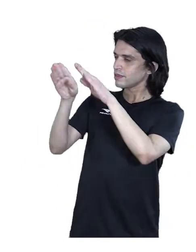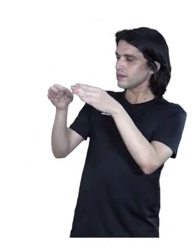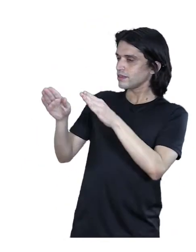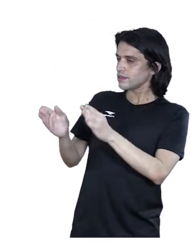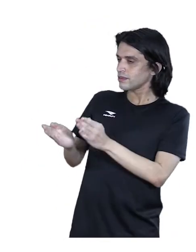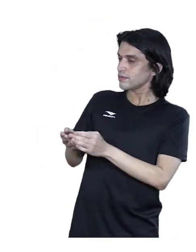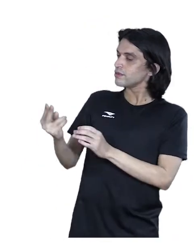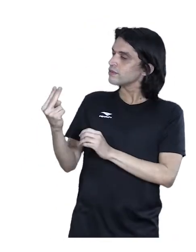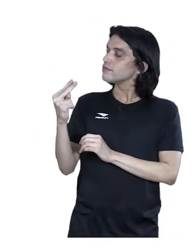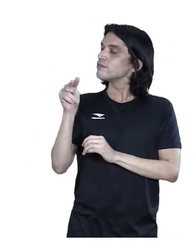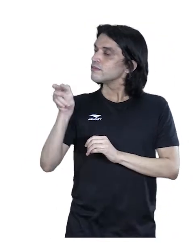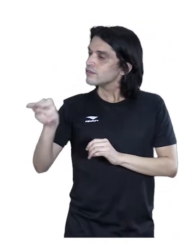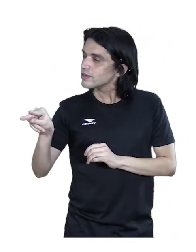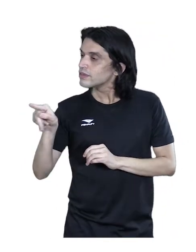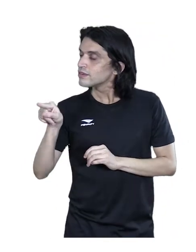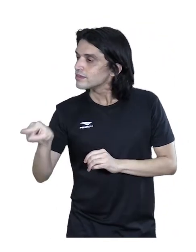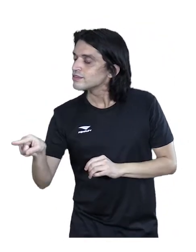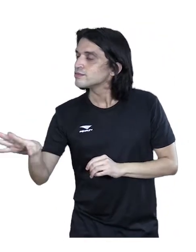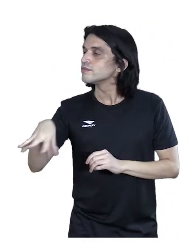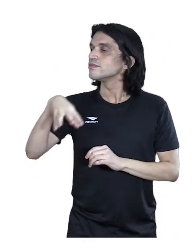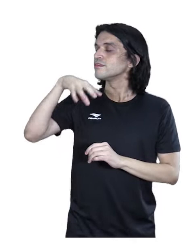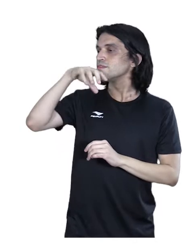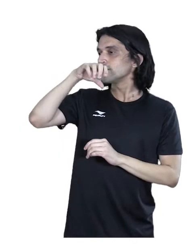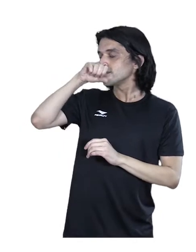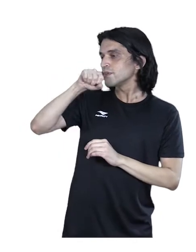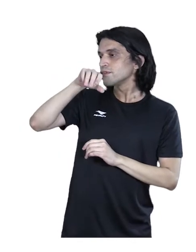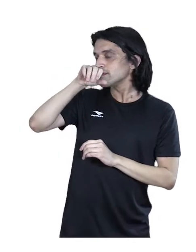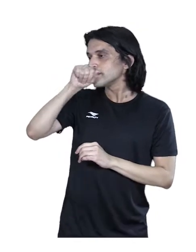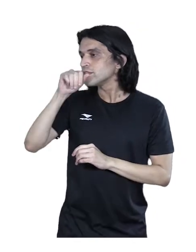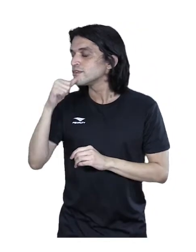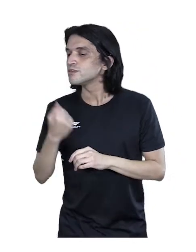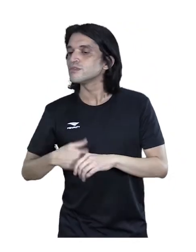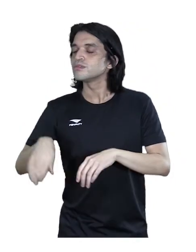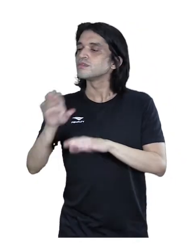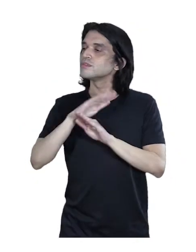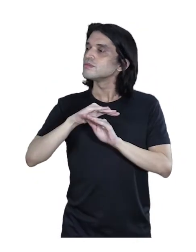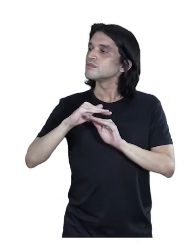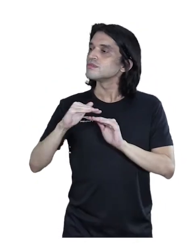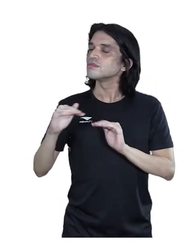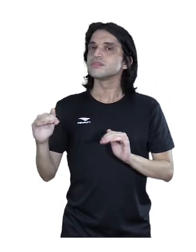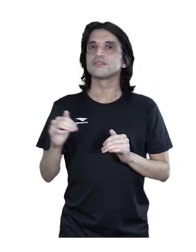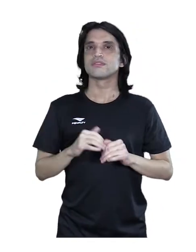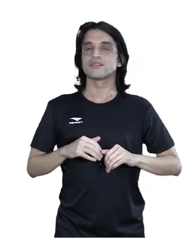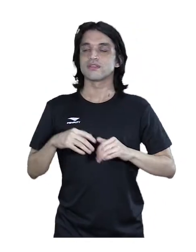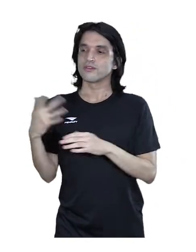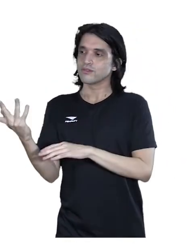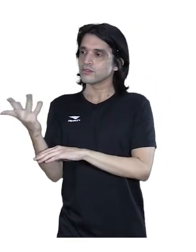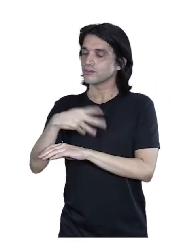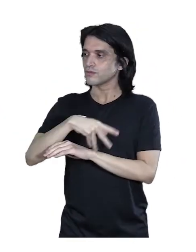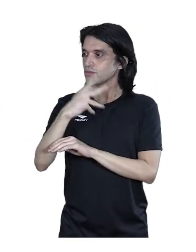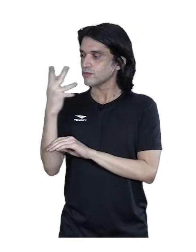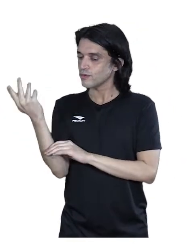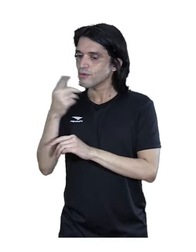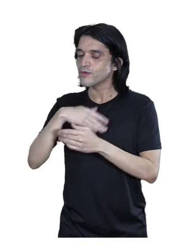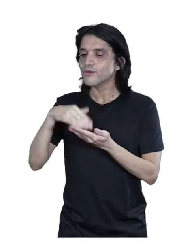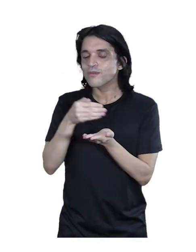viu casualmente uma vez de um perfumado contador sobre um mármore luzídio, entre um leque e o começo